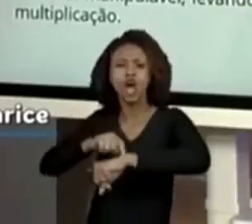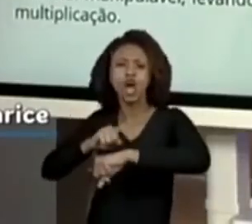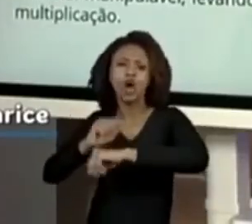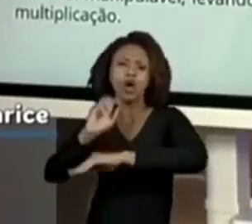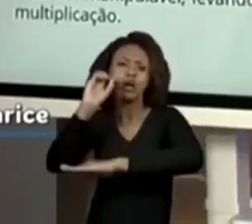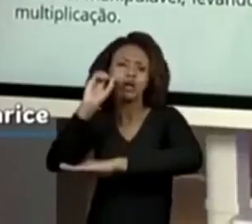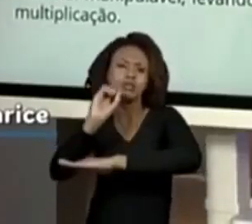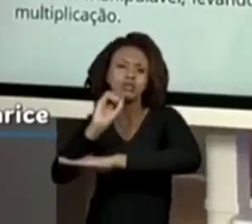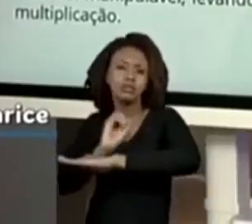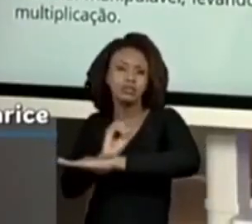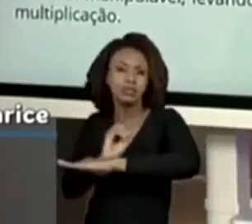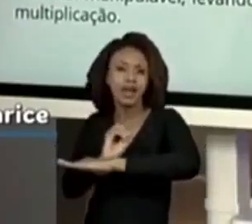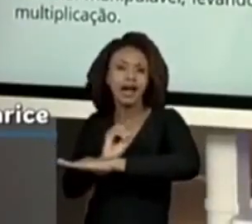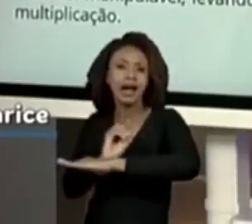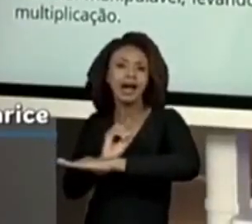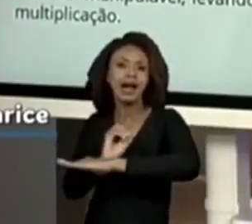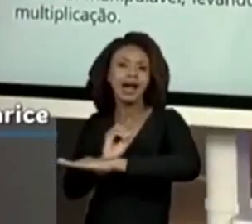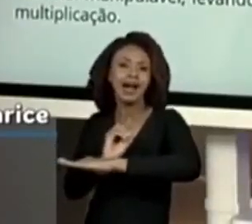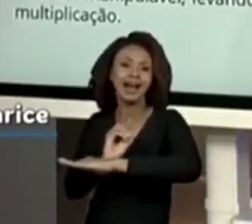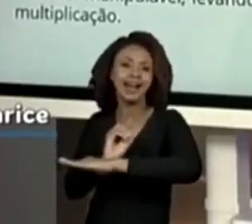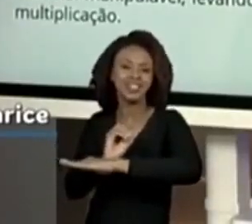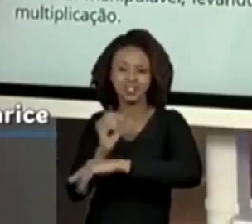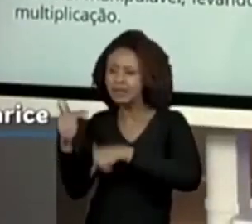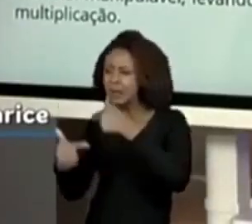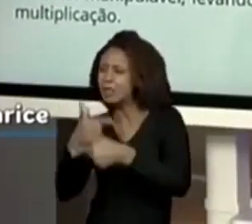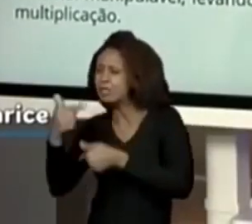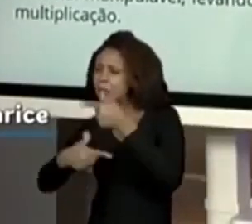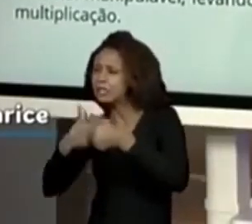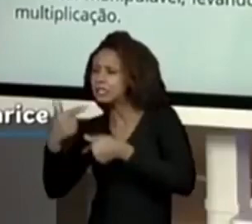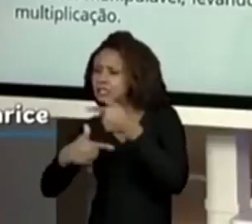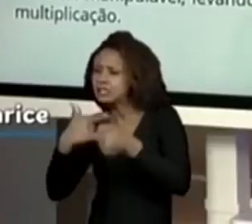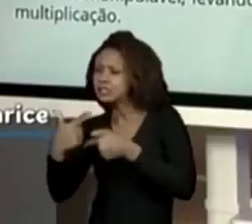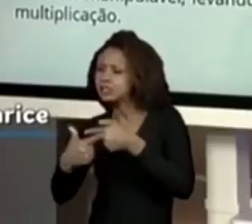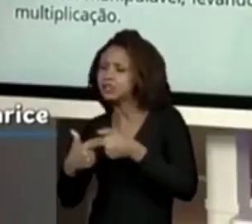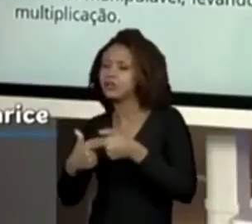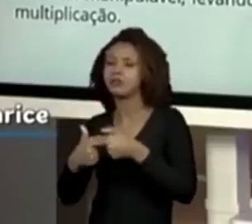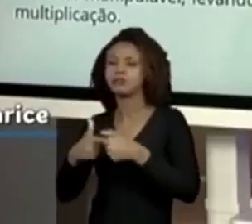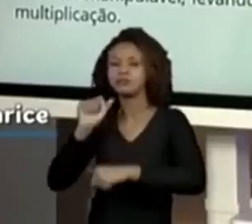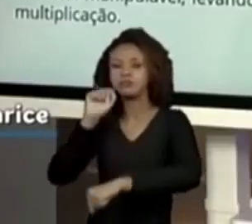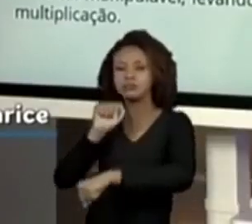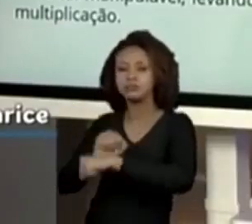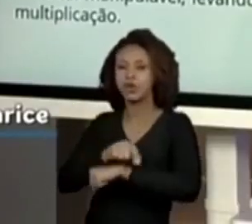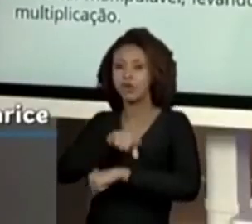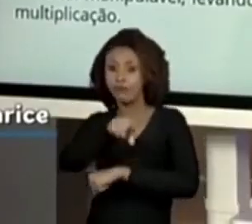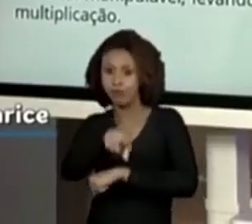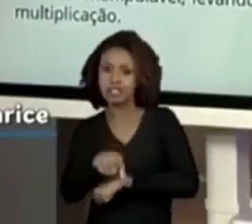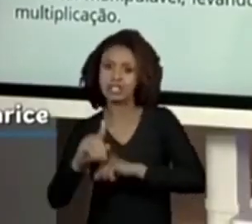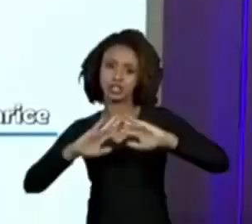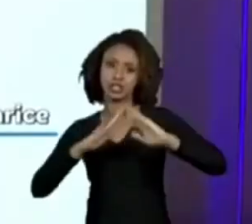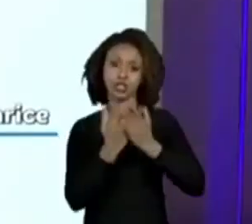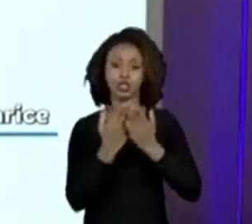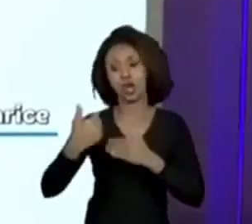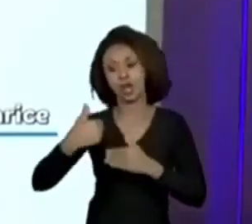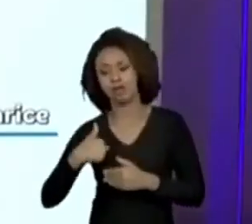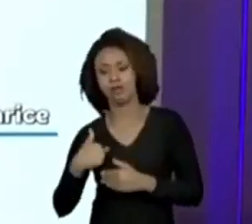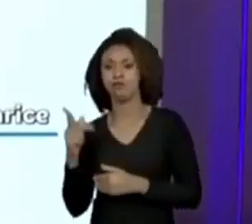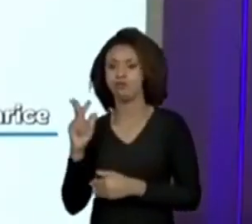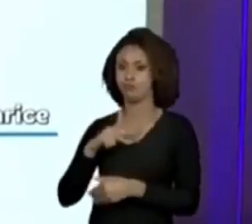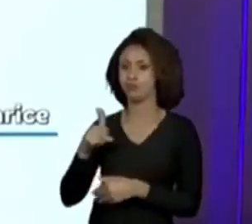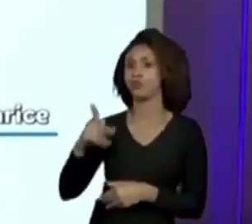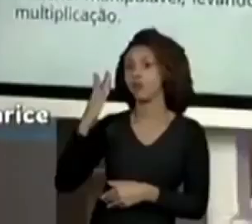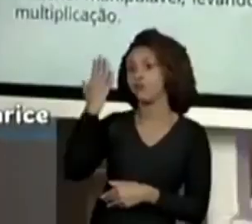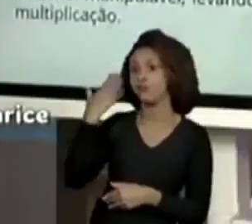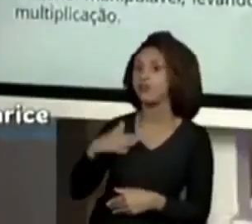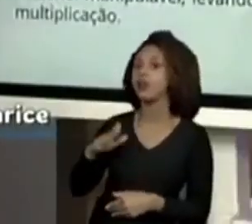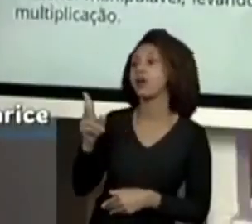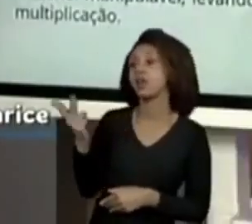ó, depois que a gente volta do trabalho, vocês devem voltar da escola, mas eu e a professora Fran, a gente volta do